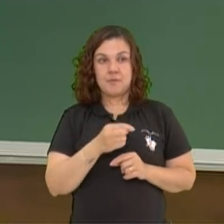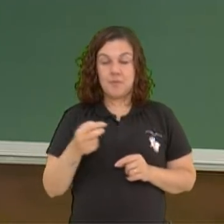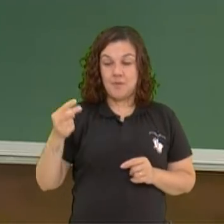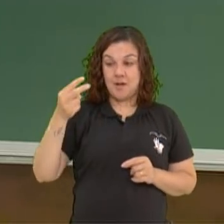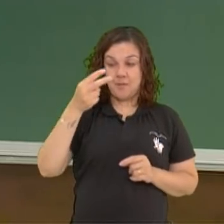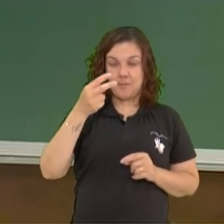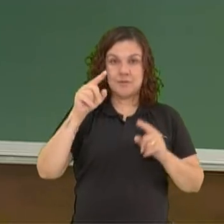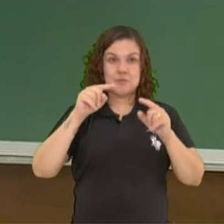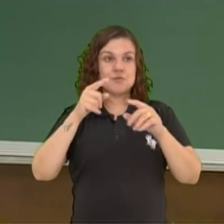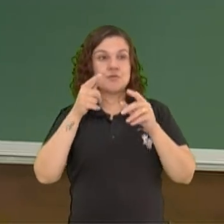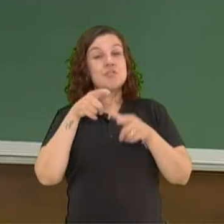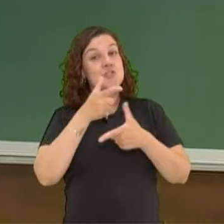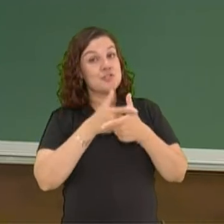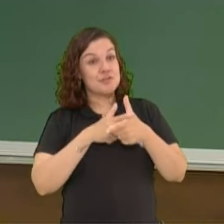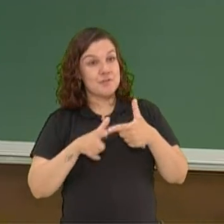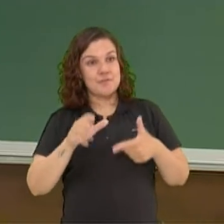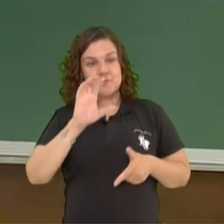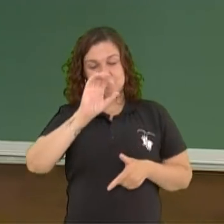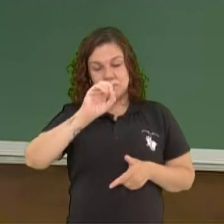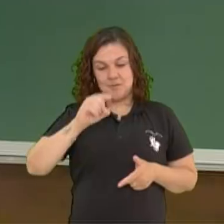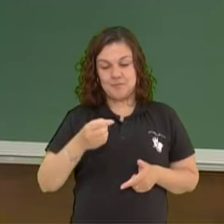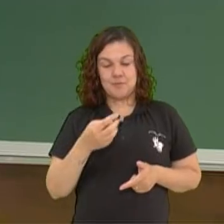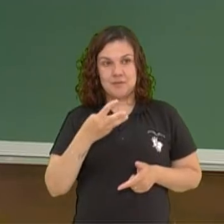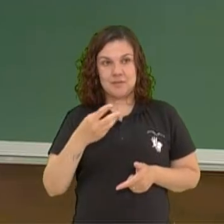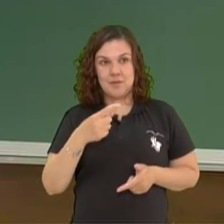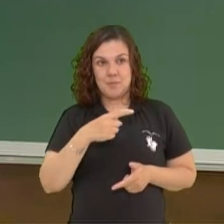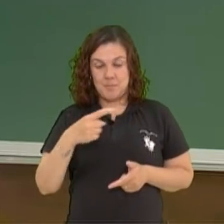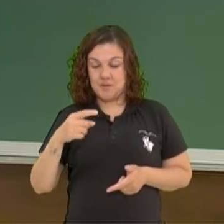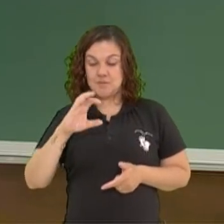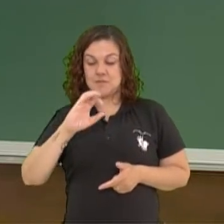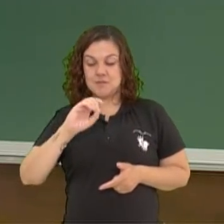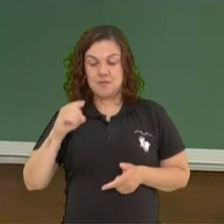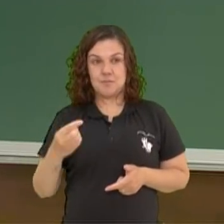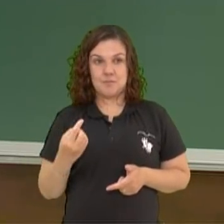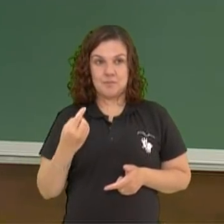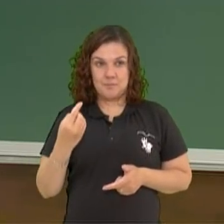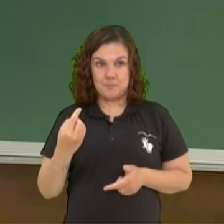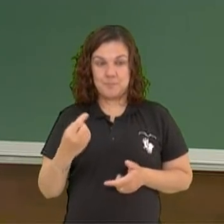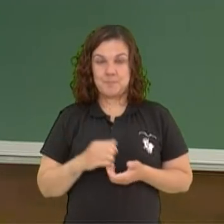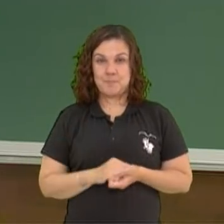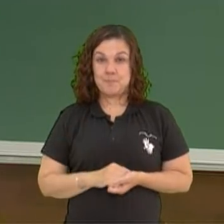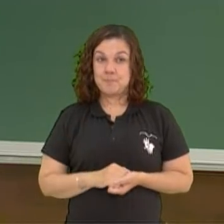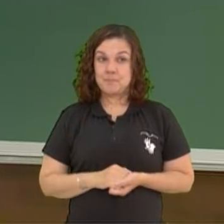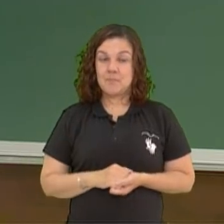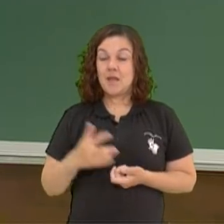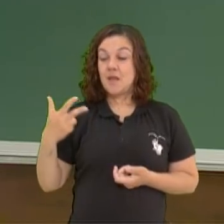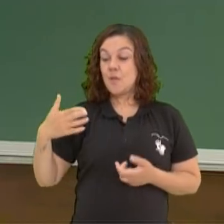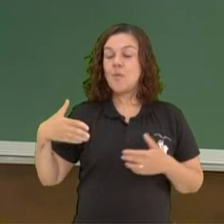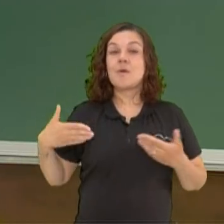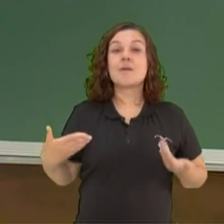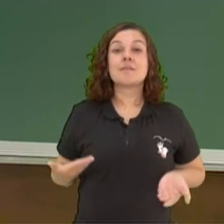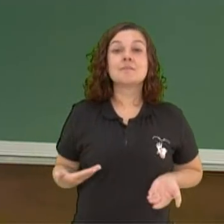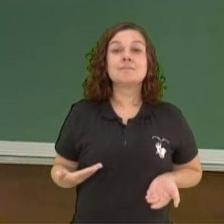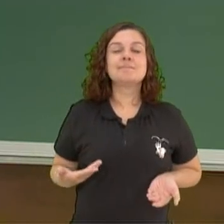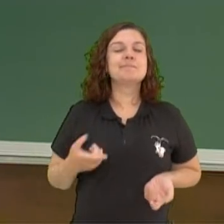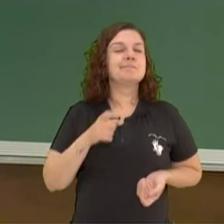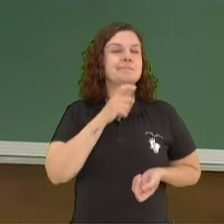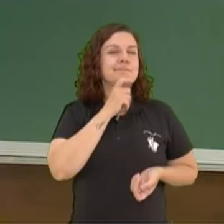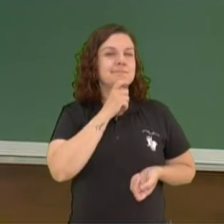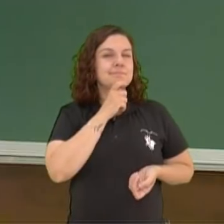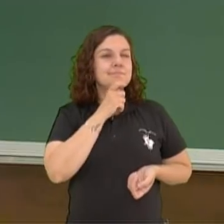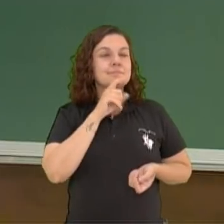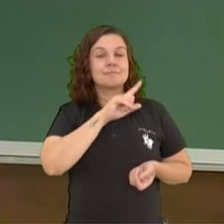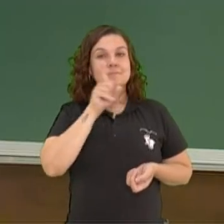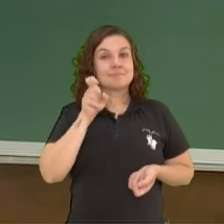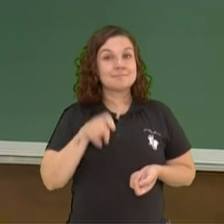quadrado, divididos por 0,3 menos 1, tá bom? Tudo isso é igual a... Eis